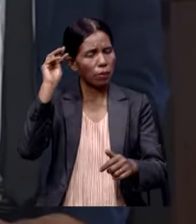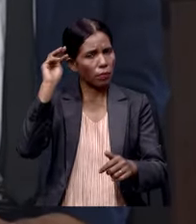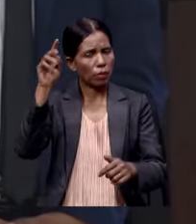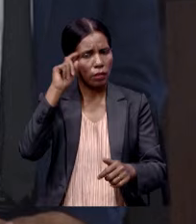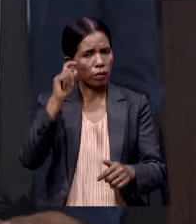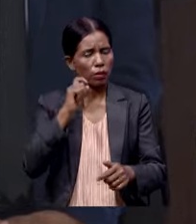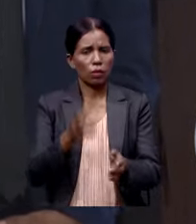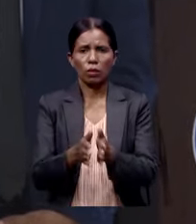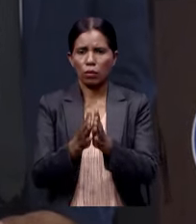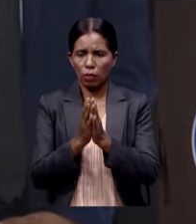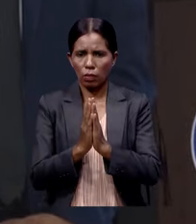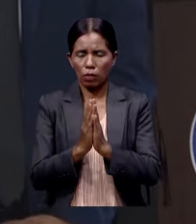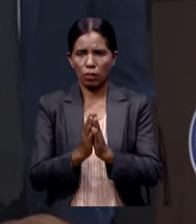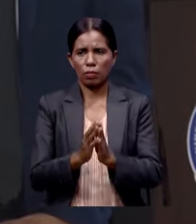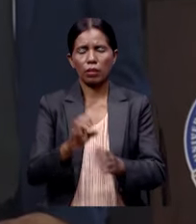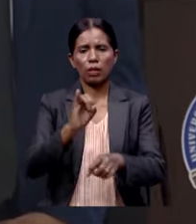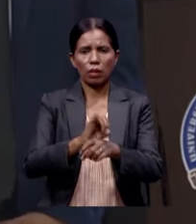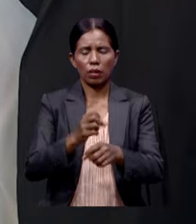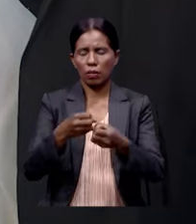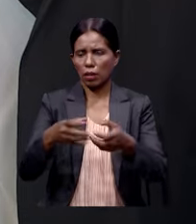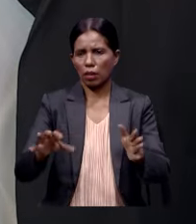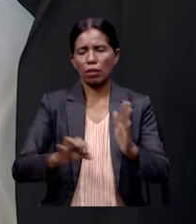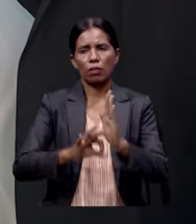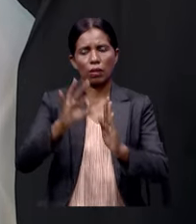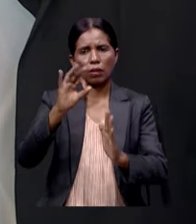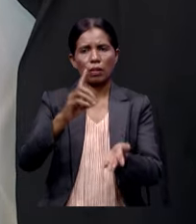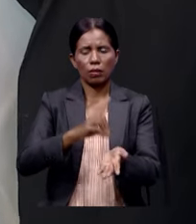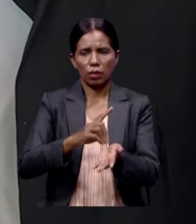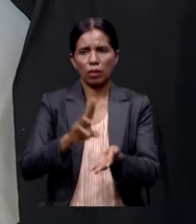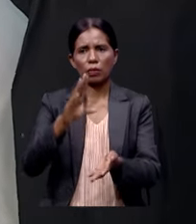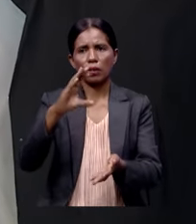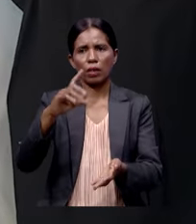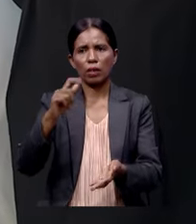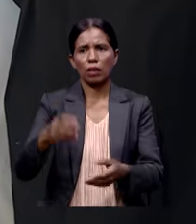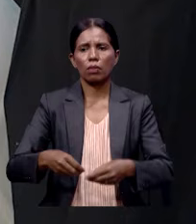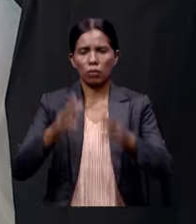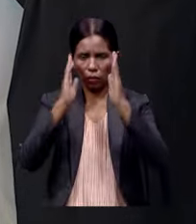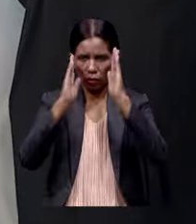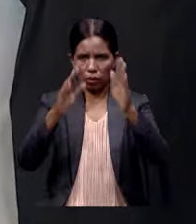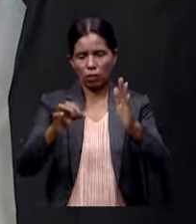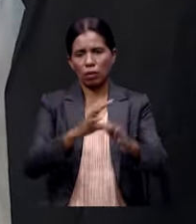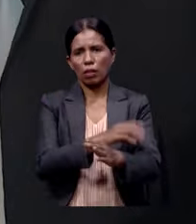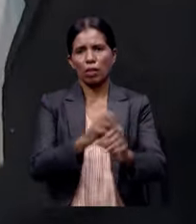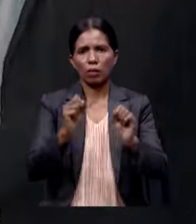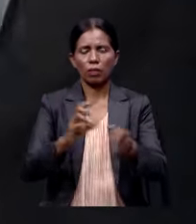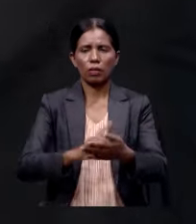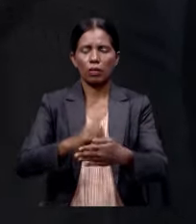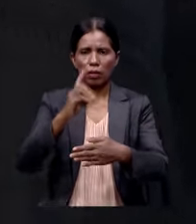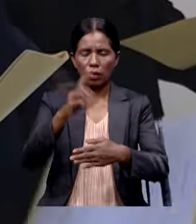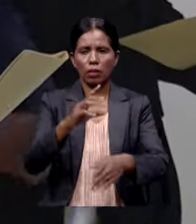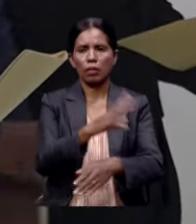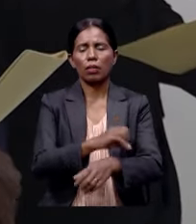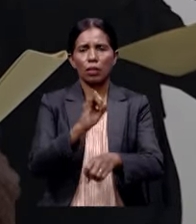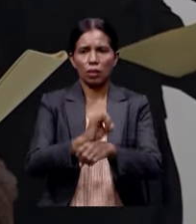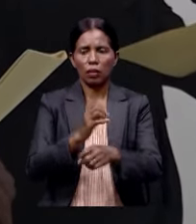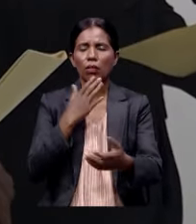Guzmán husuba diocese atu halakon Fakultad de Medicina y UCT ho di fokaliu ba filosofia atu bele desempenya papel igreja